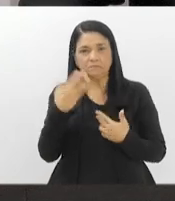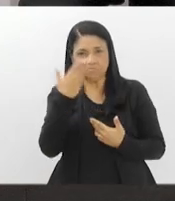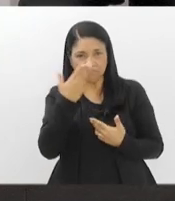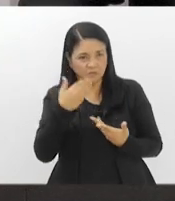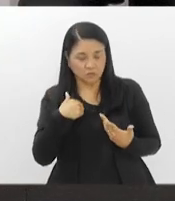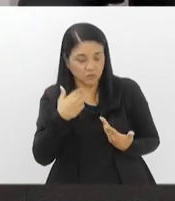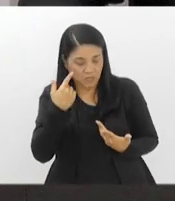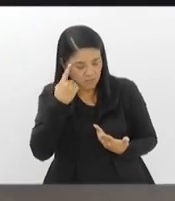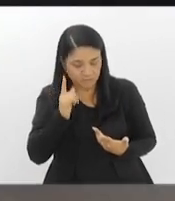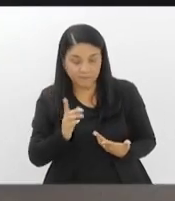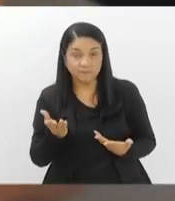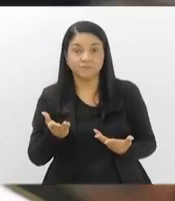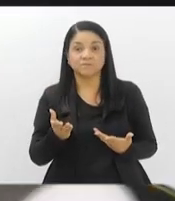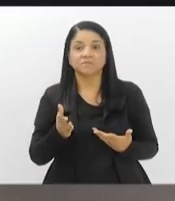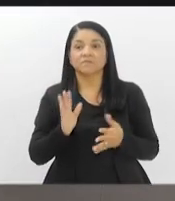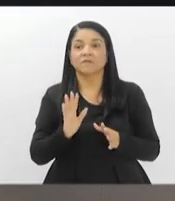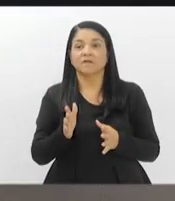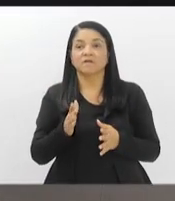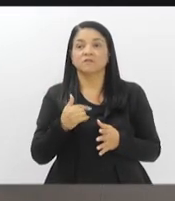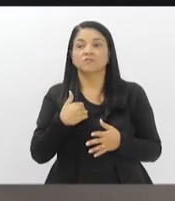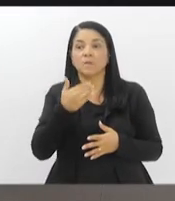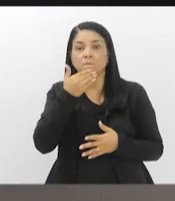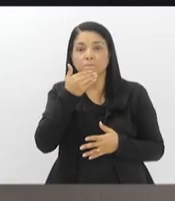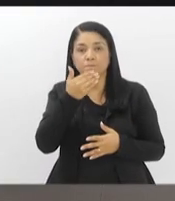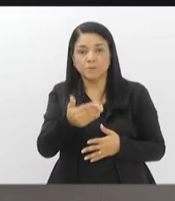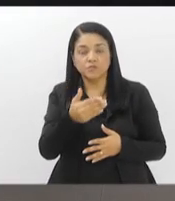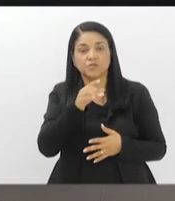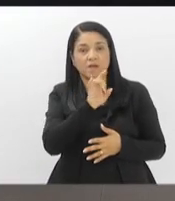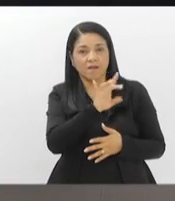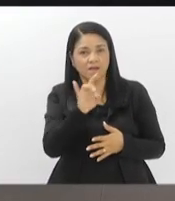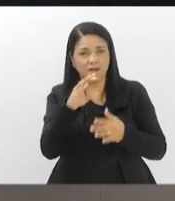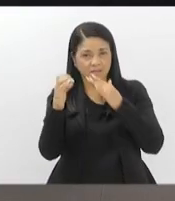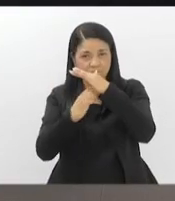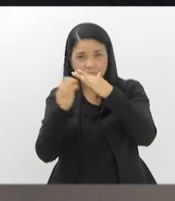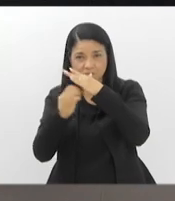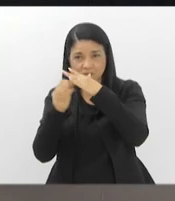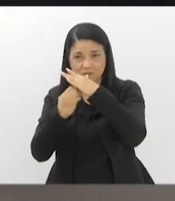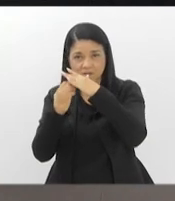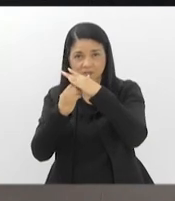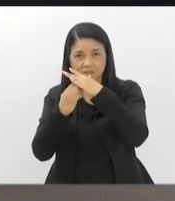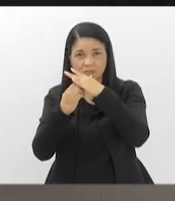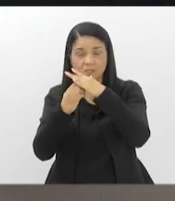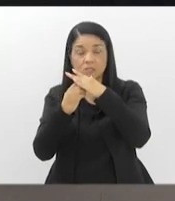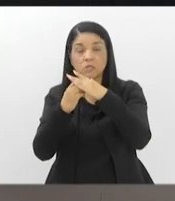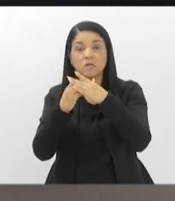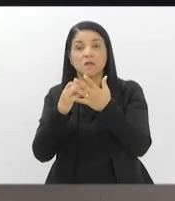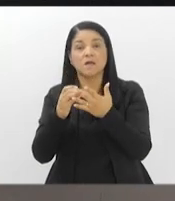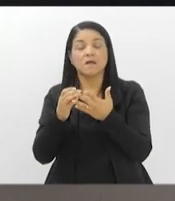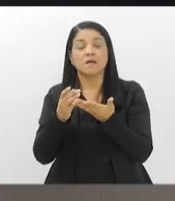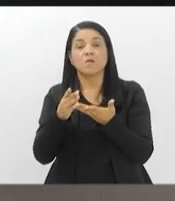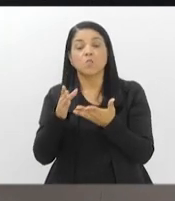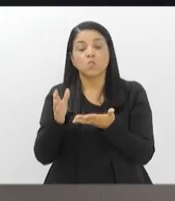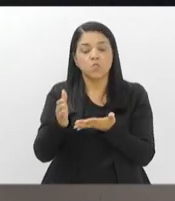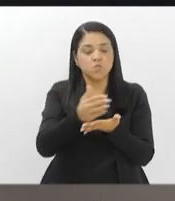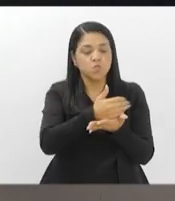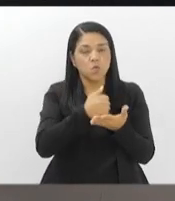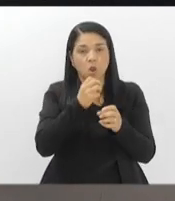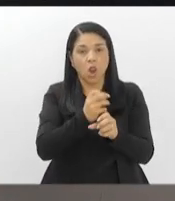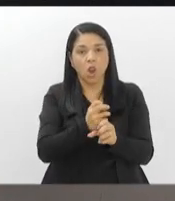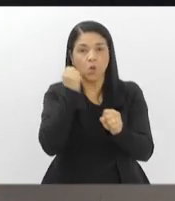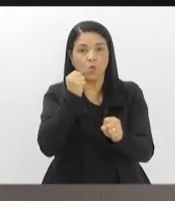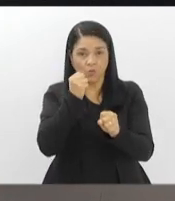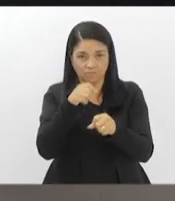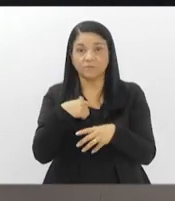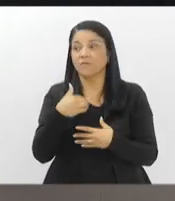mas que já pedisse a cada empresa que trouxesse Qual foi a margem de lucro de cada uma delas na próximo vamos